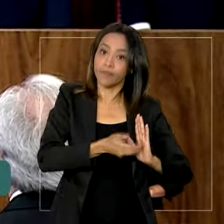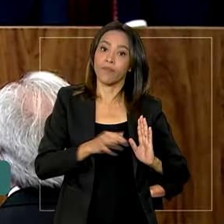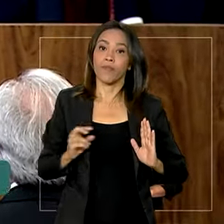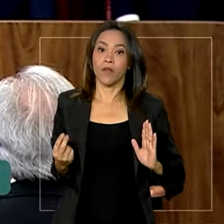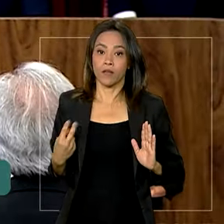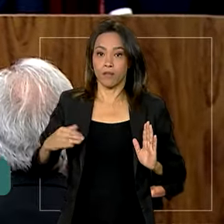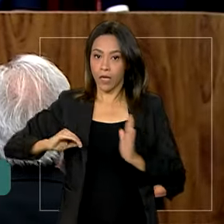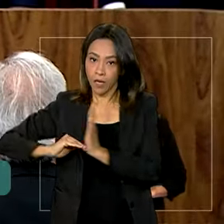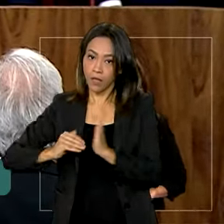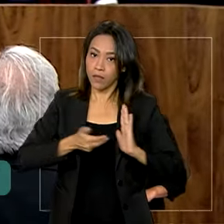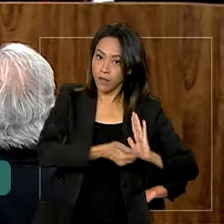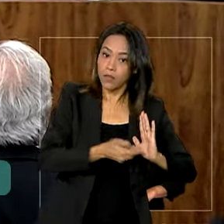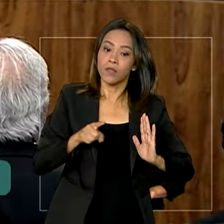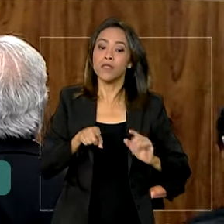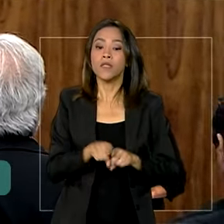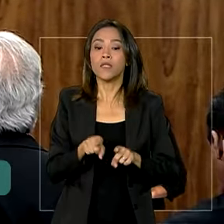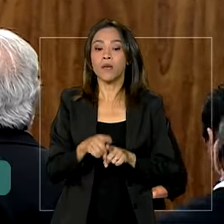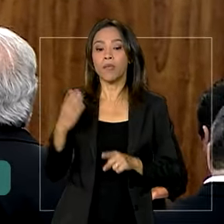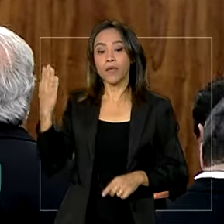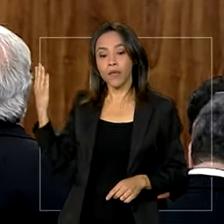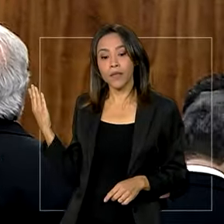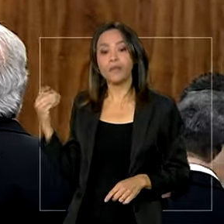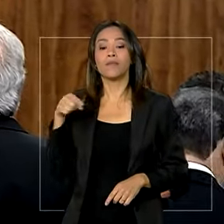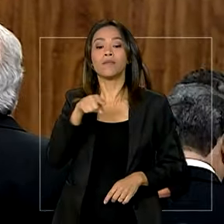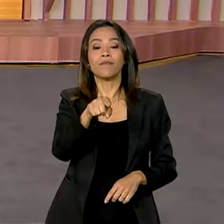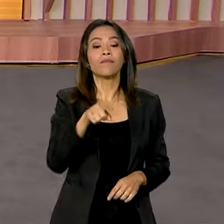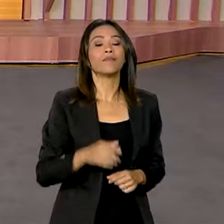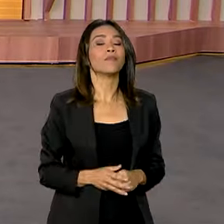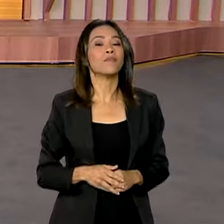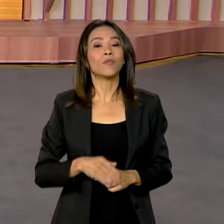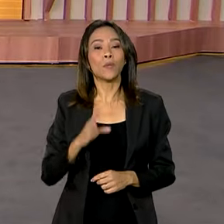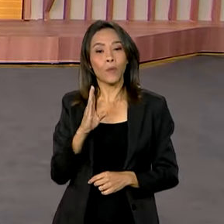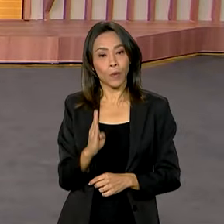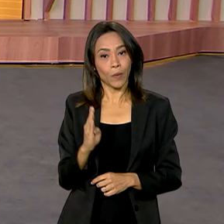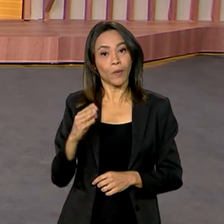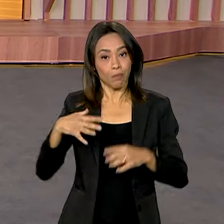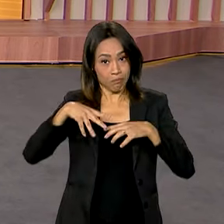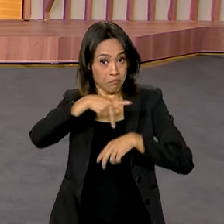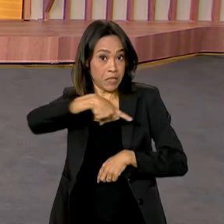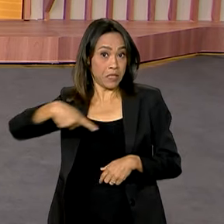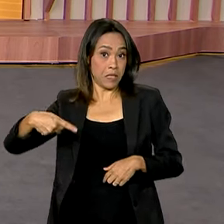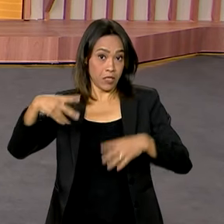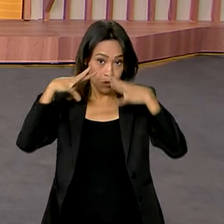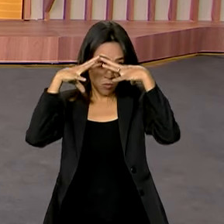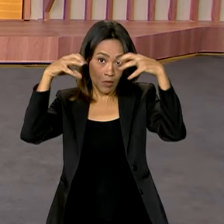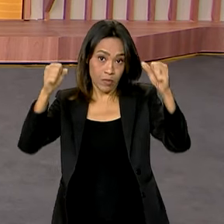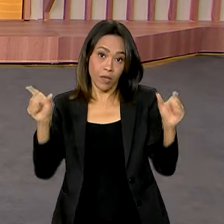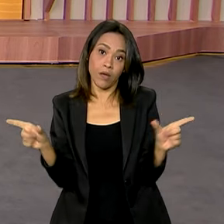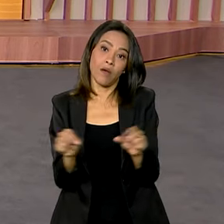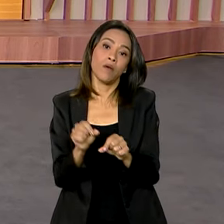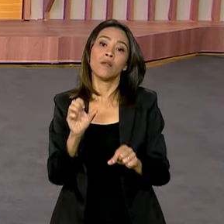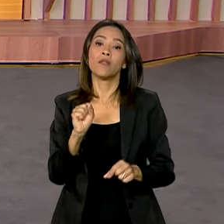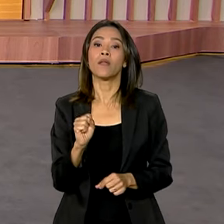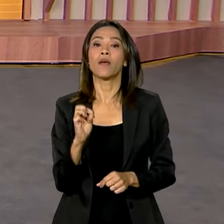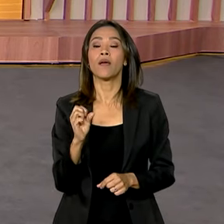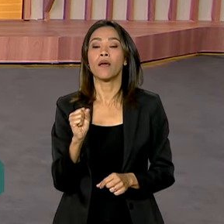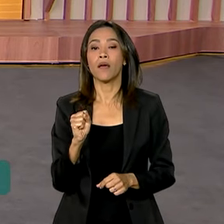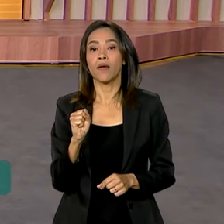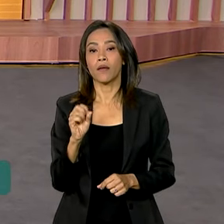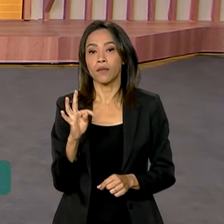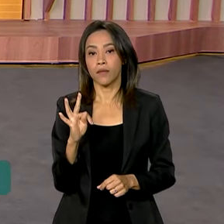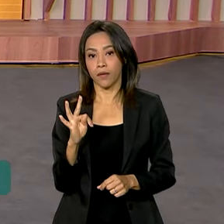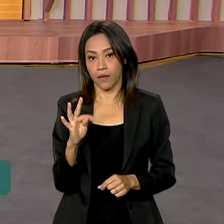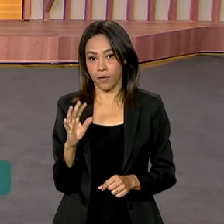do STF, Luiz Roberto Barroso. E o presidente Lula se reuniu com ministros e líderes do governo